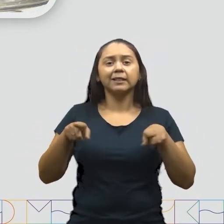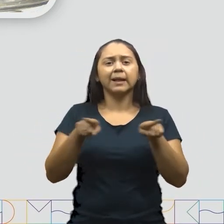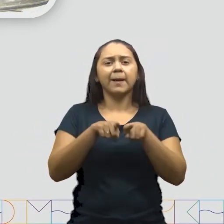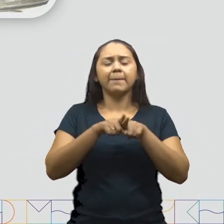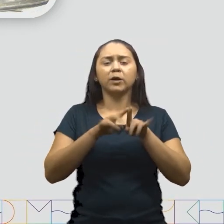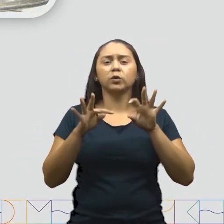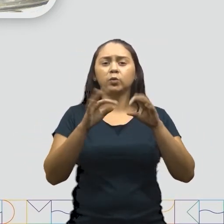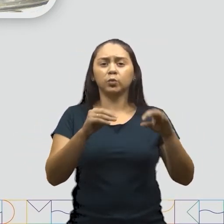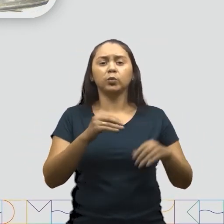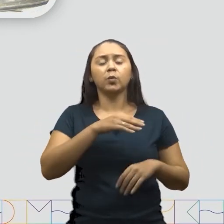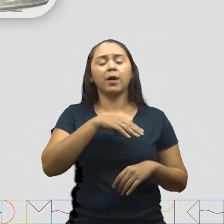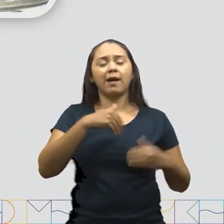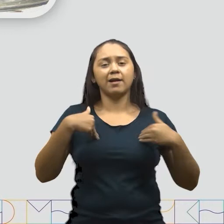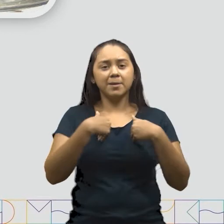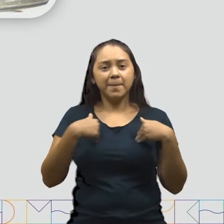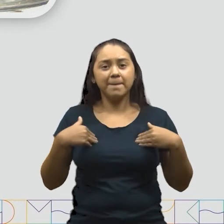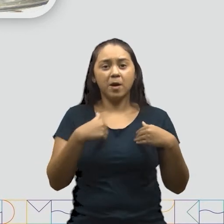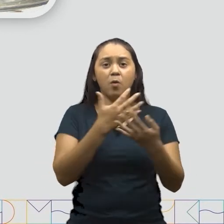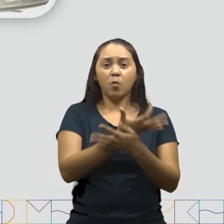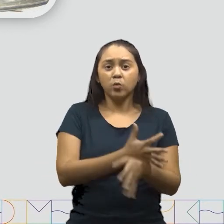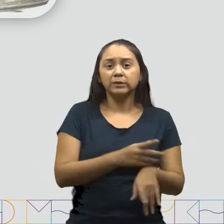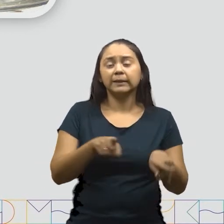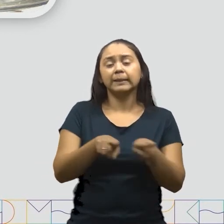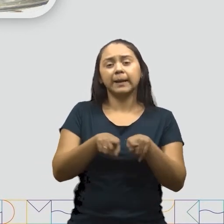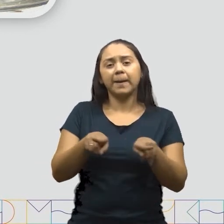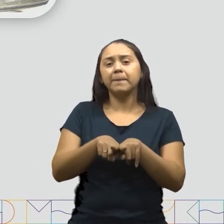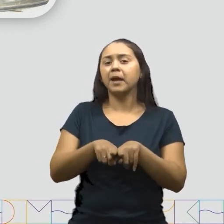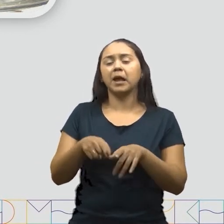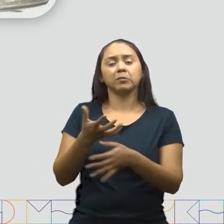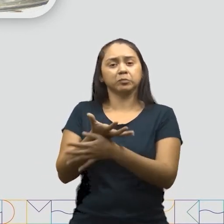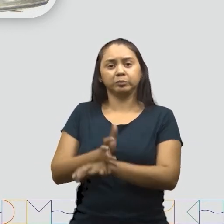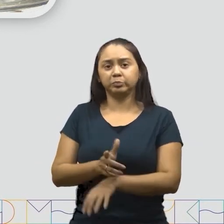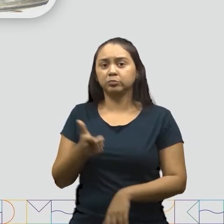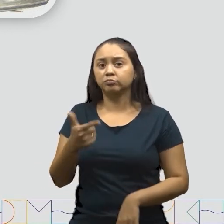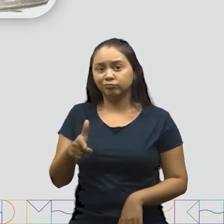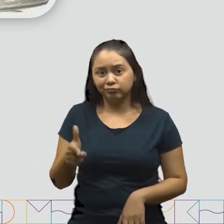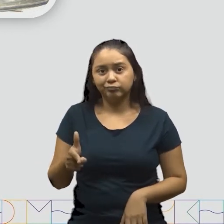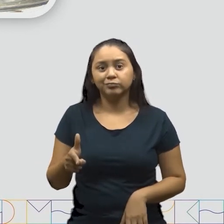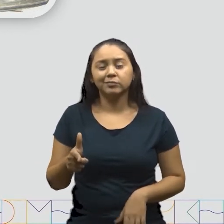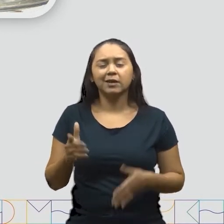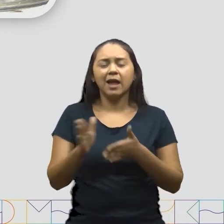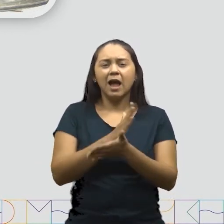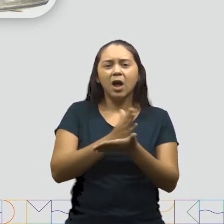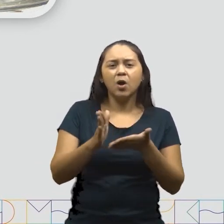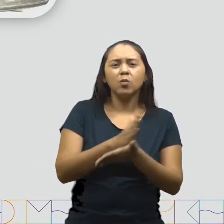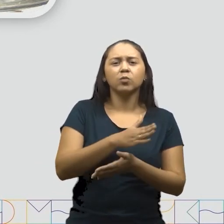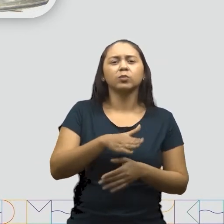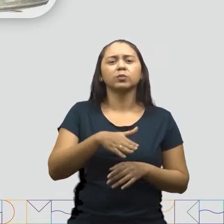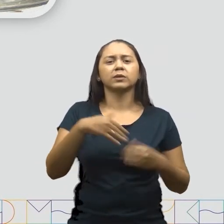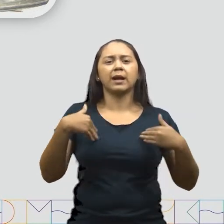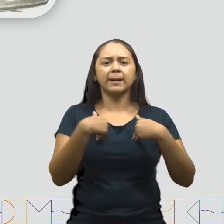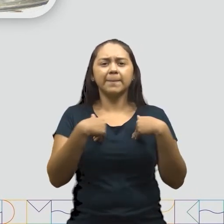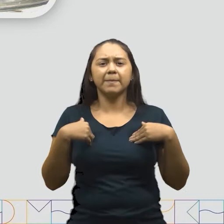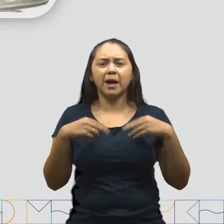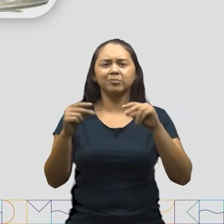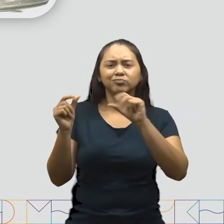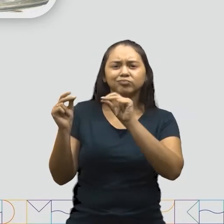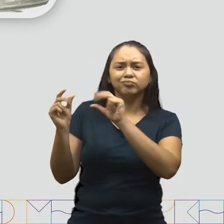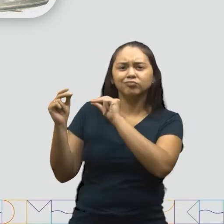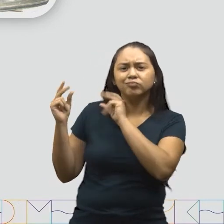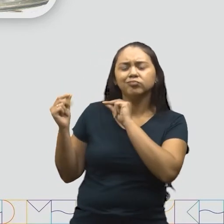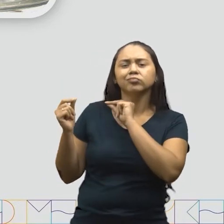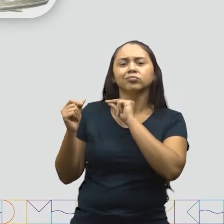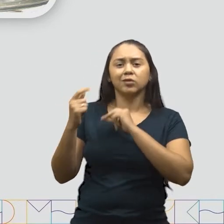animais vertebrados e em muitos invertebrados. Alguns animais primitivos, como os